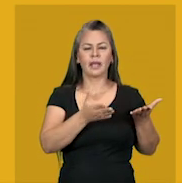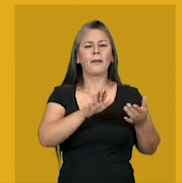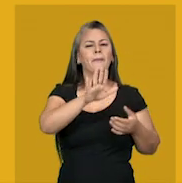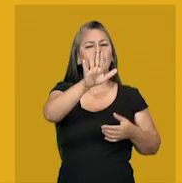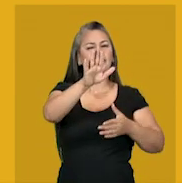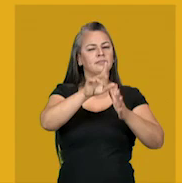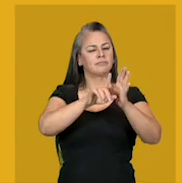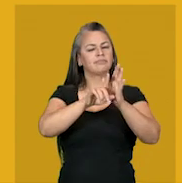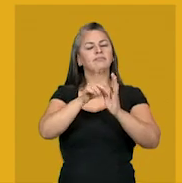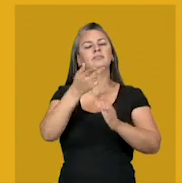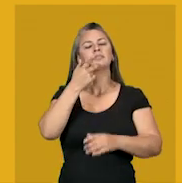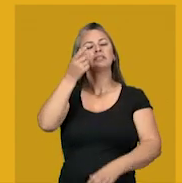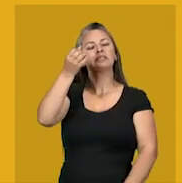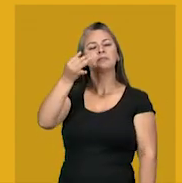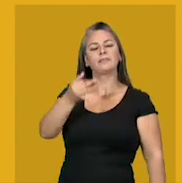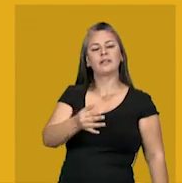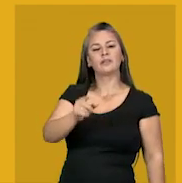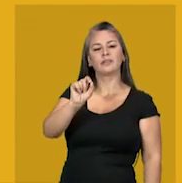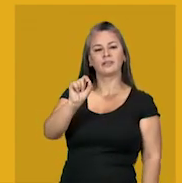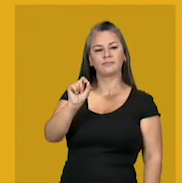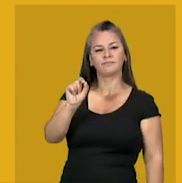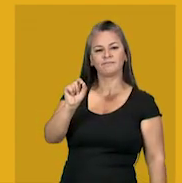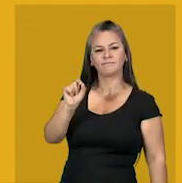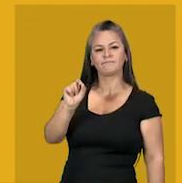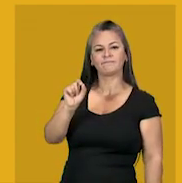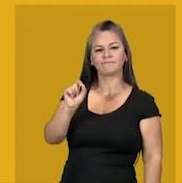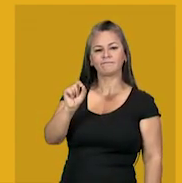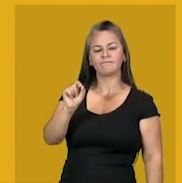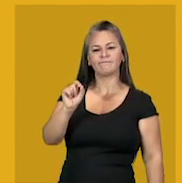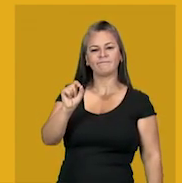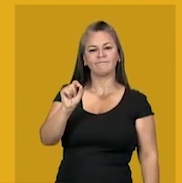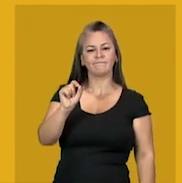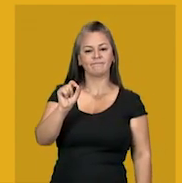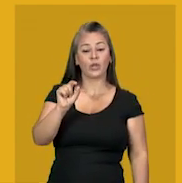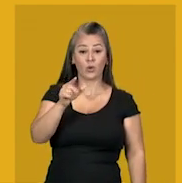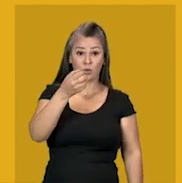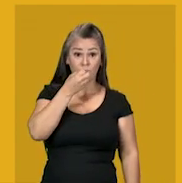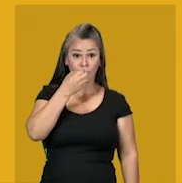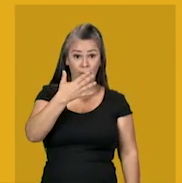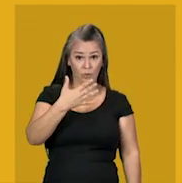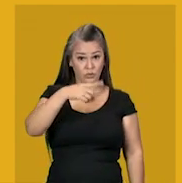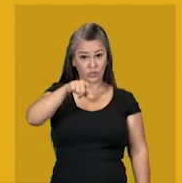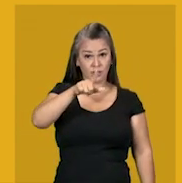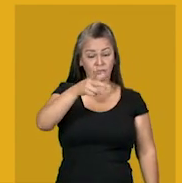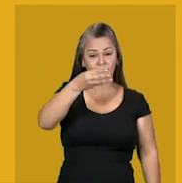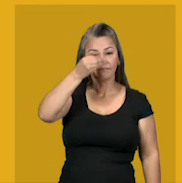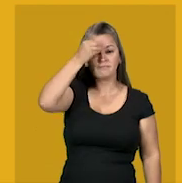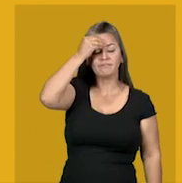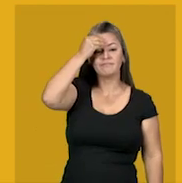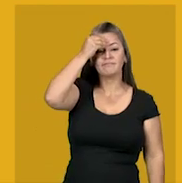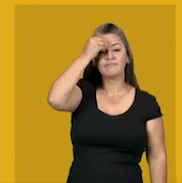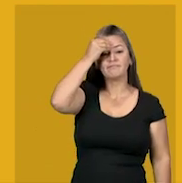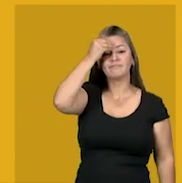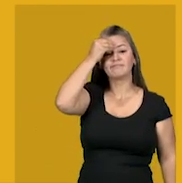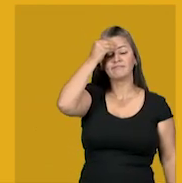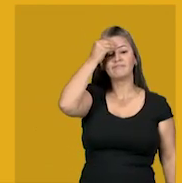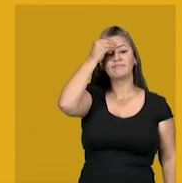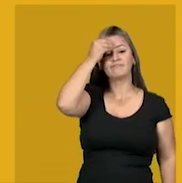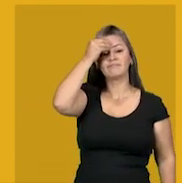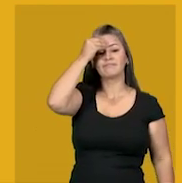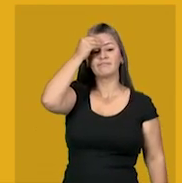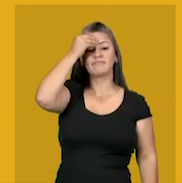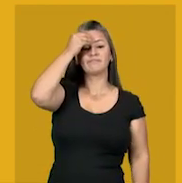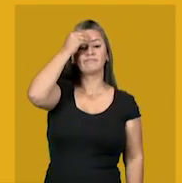Mas o Bobbio fala que, na verdade, isso não faz sentido, que, na verdade, o que é bom para a gente entender a diferença entre as duas é que